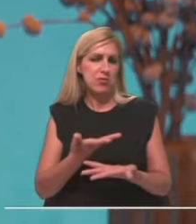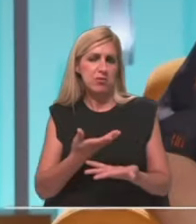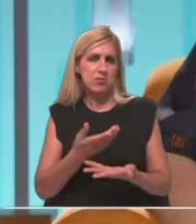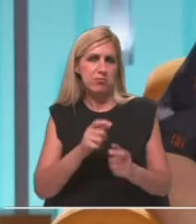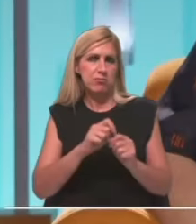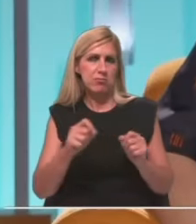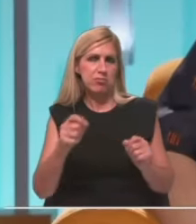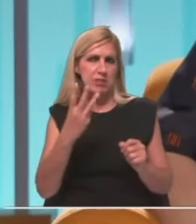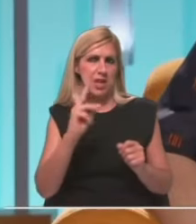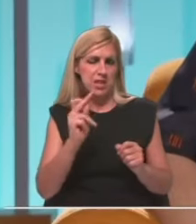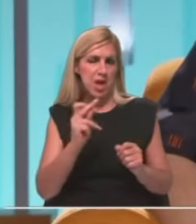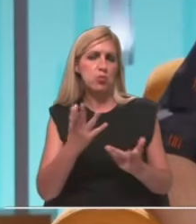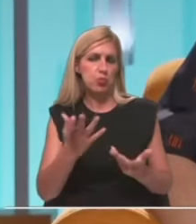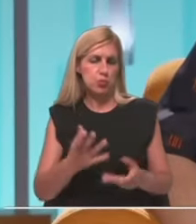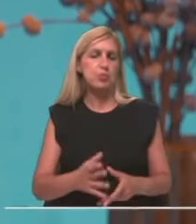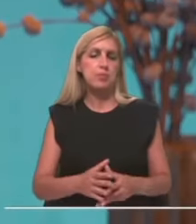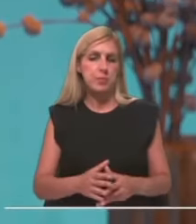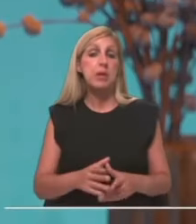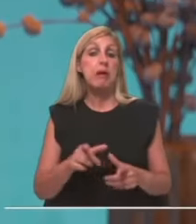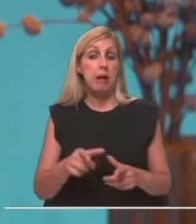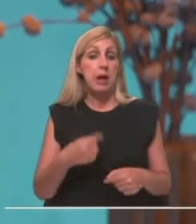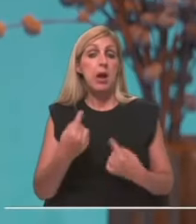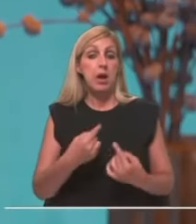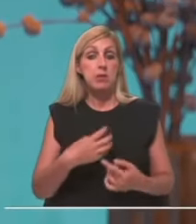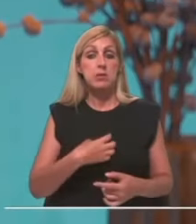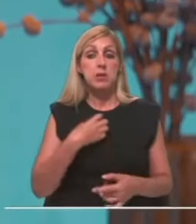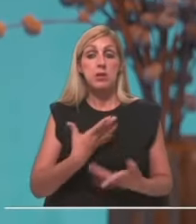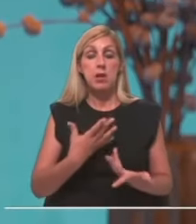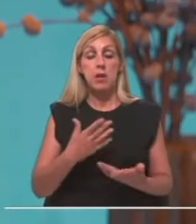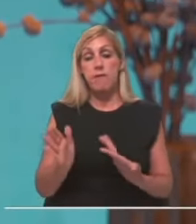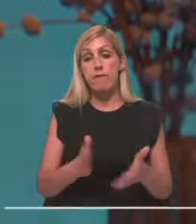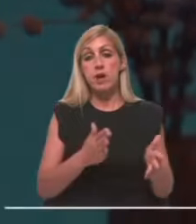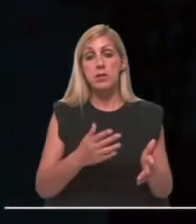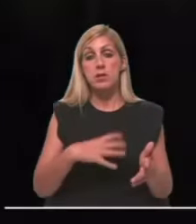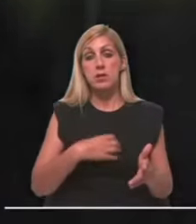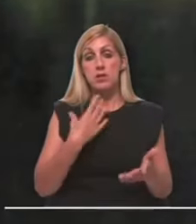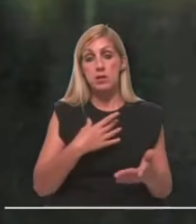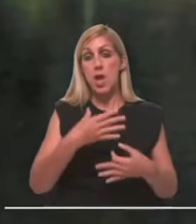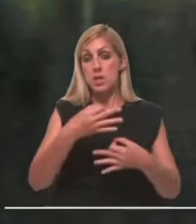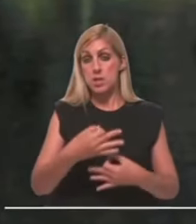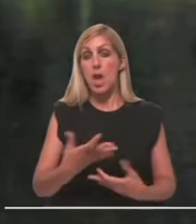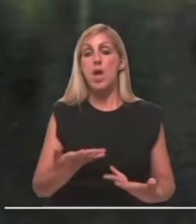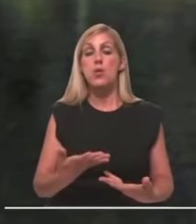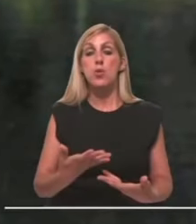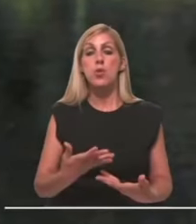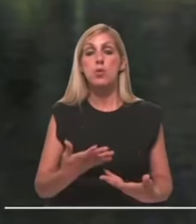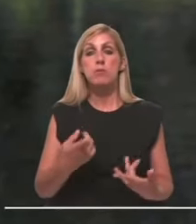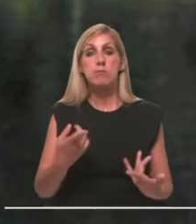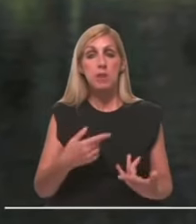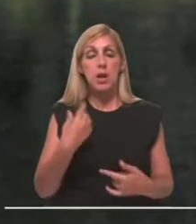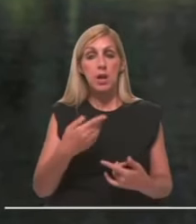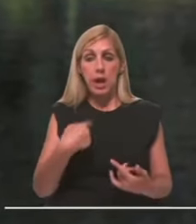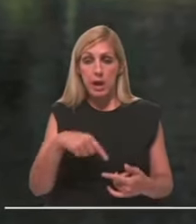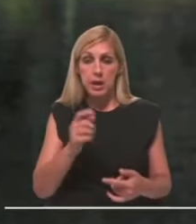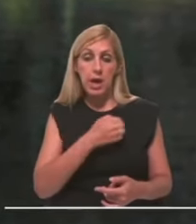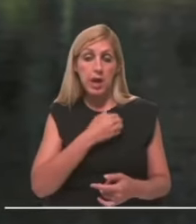3 anos. Era? Pois é. Foi, era algo que já sentia naquela fase, não é? Sentia que era algo sério, era alguém que frequentava